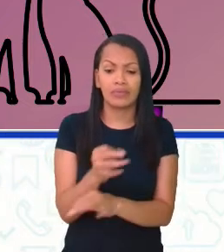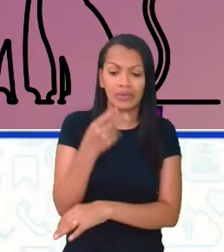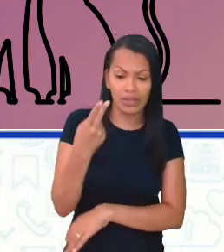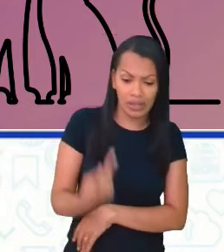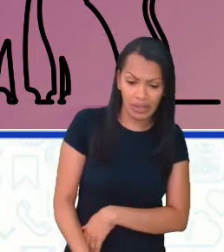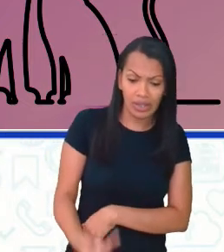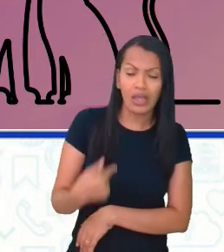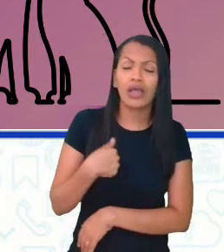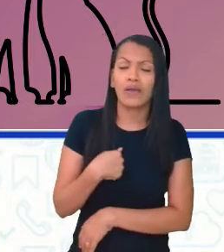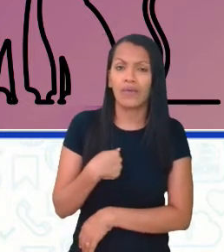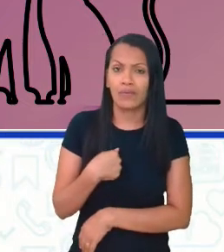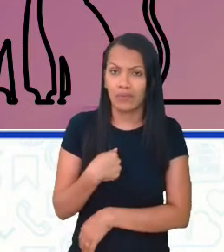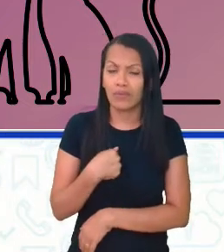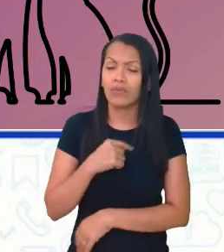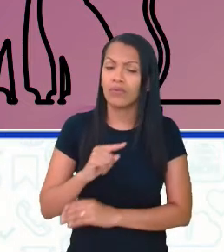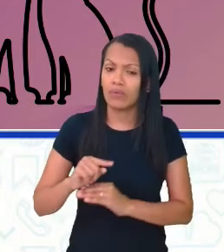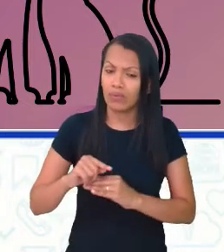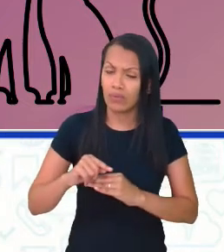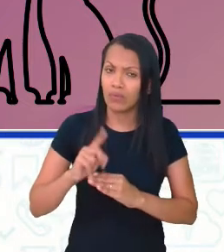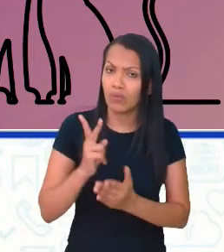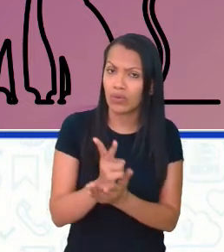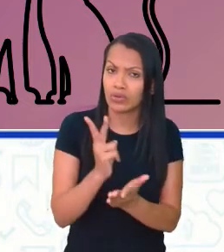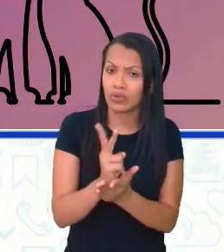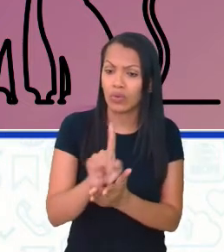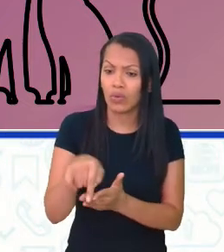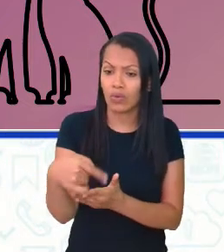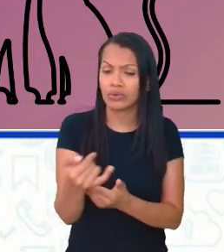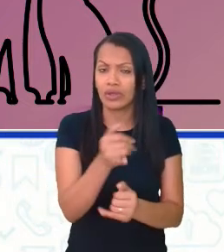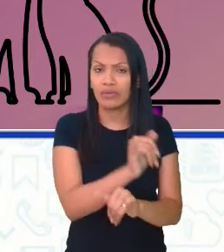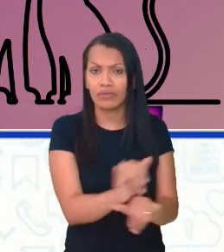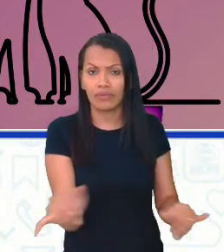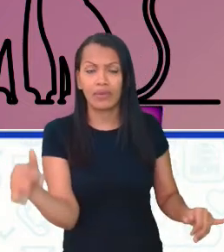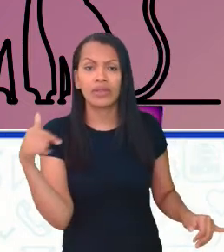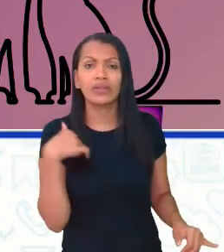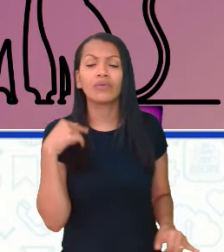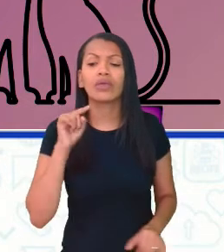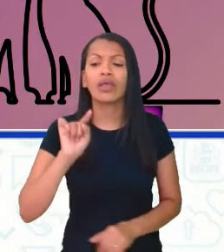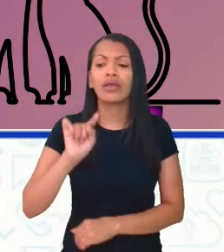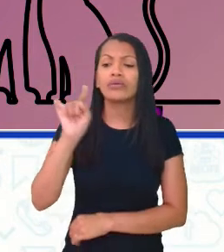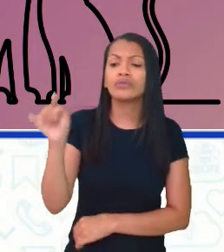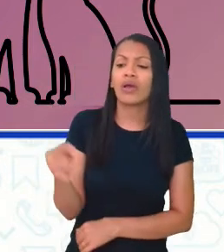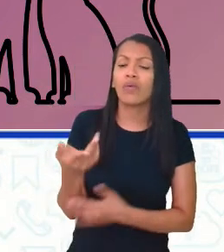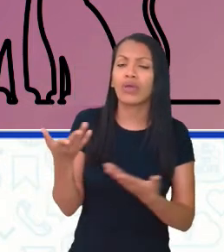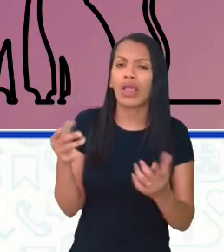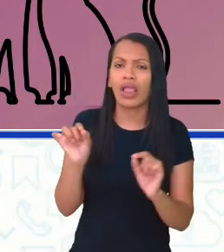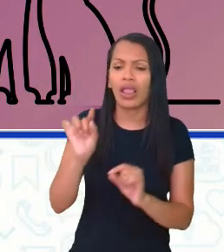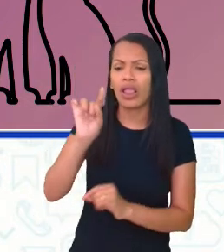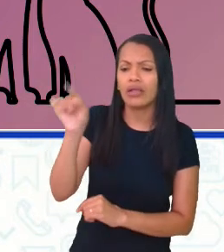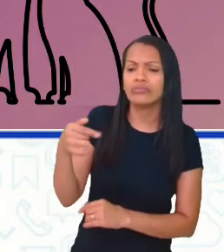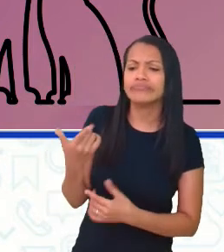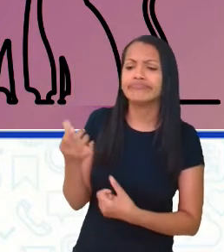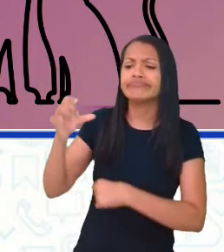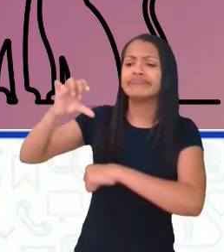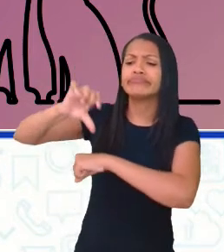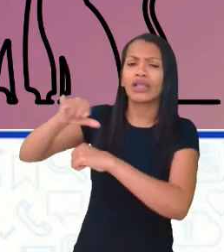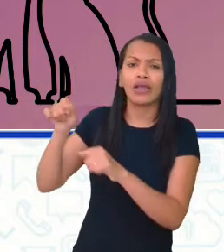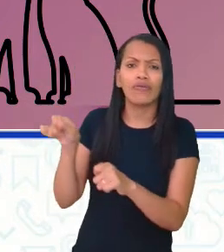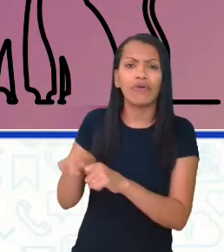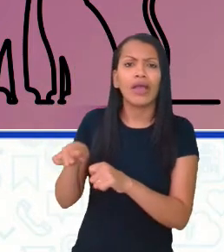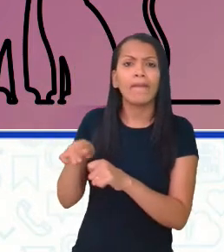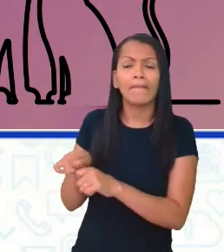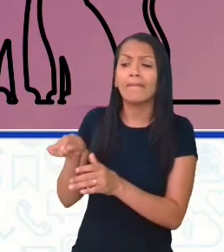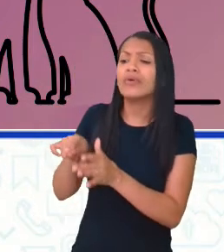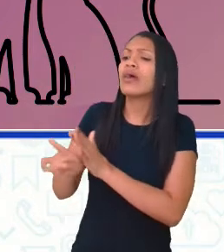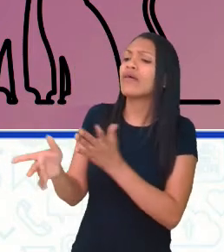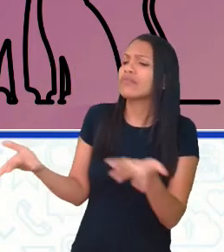alguma outra informação, tá? A gente tem interrogação quando o tom for de pergunta, lembra? Toda vez que a gente faz uma pergunta,